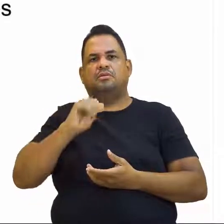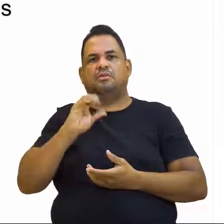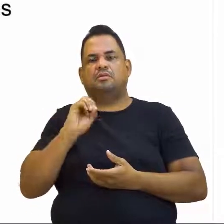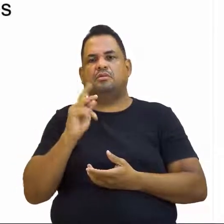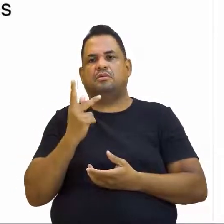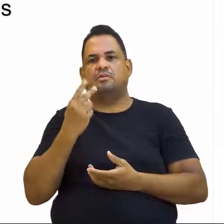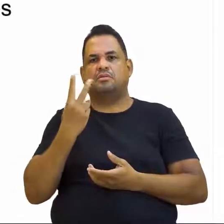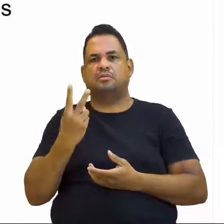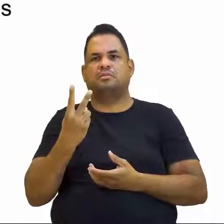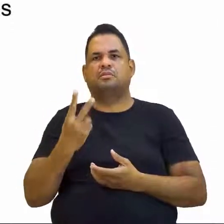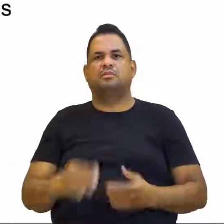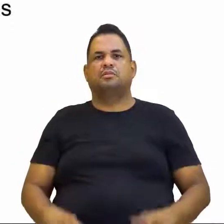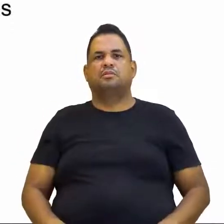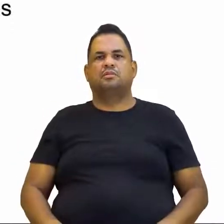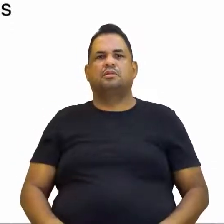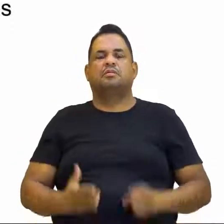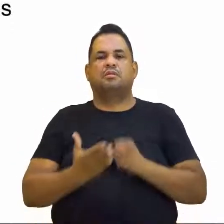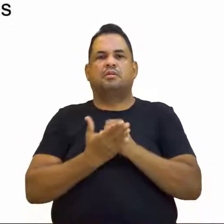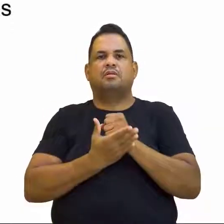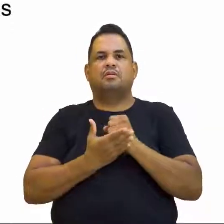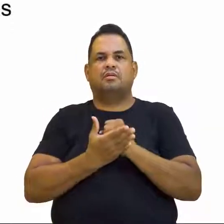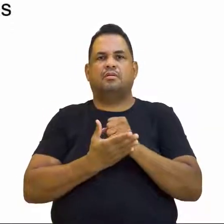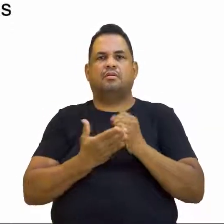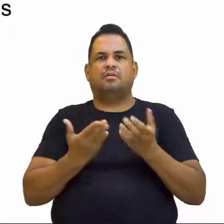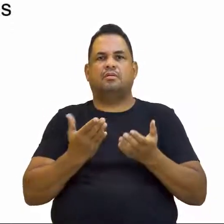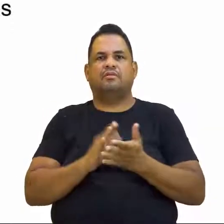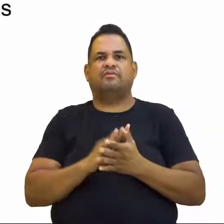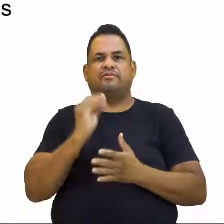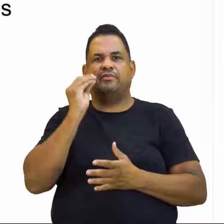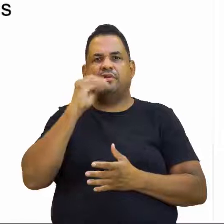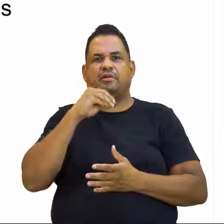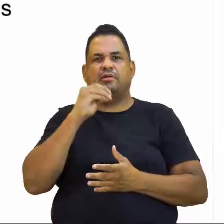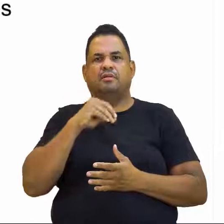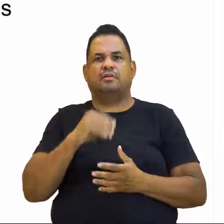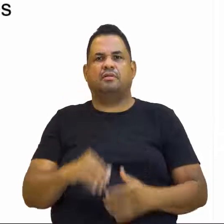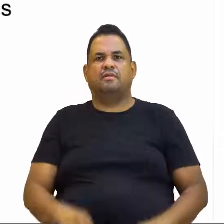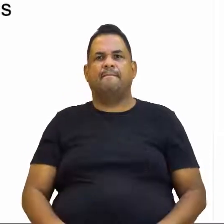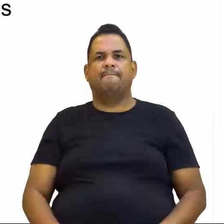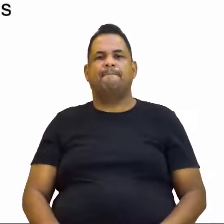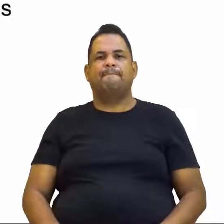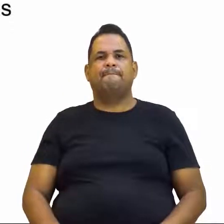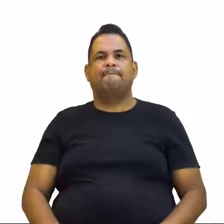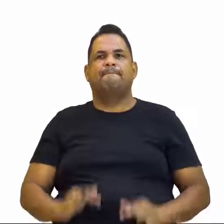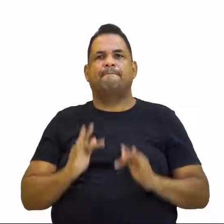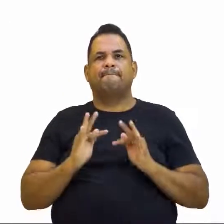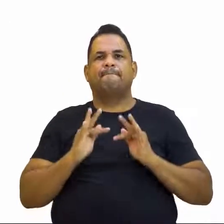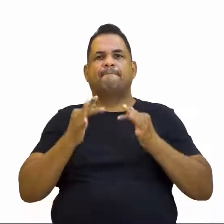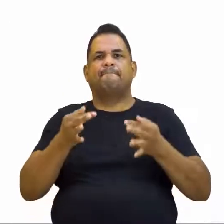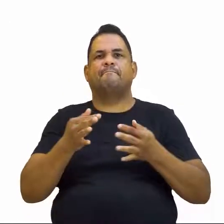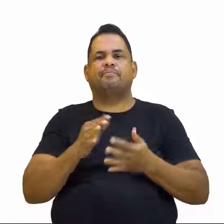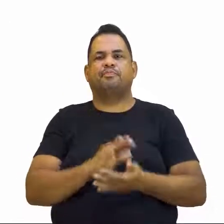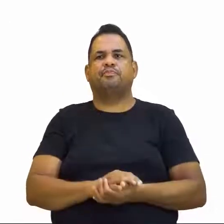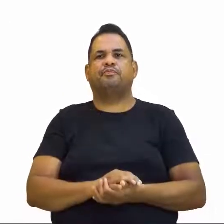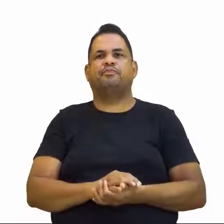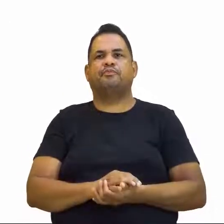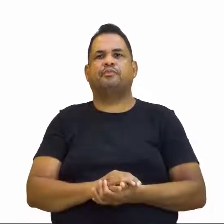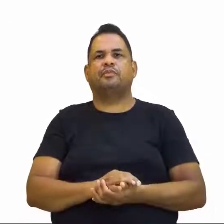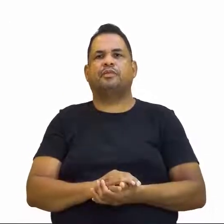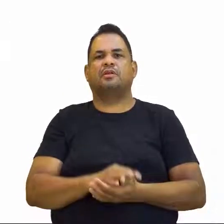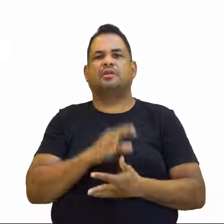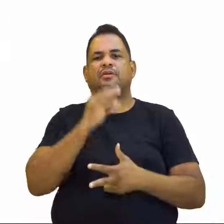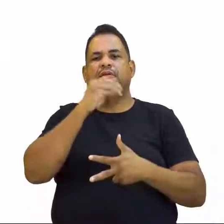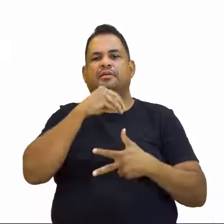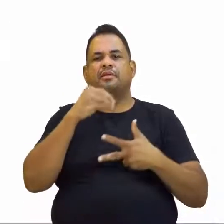é uma base fraca. E para fechar, nosso Se